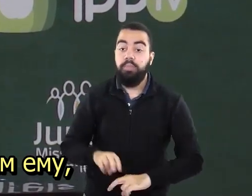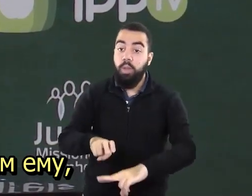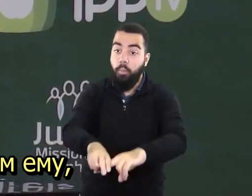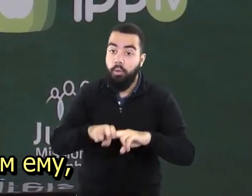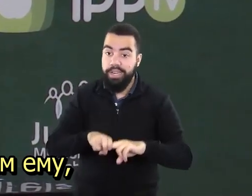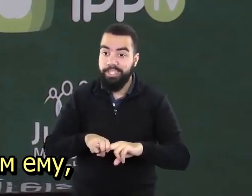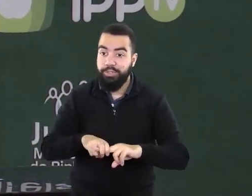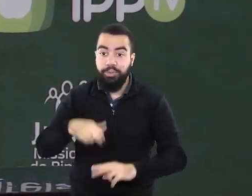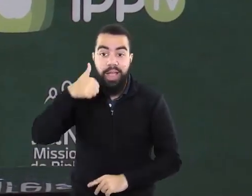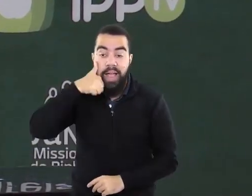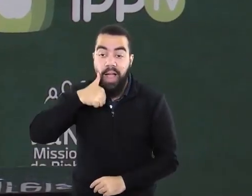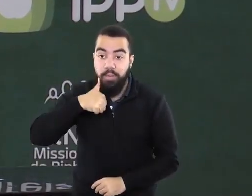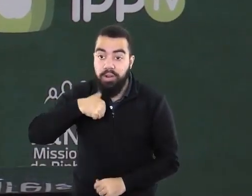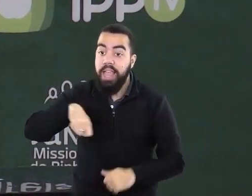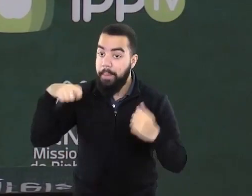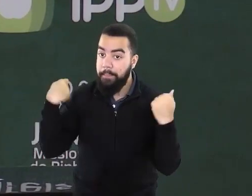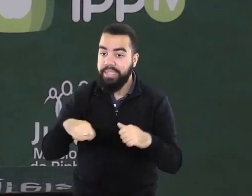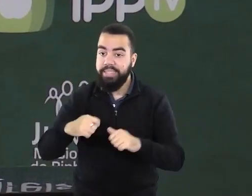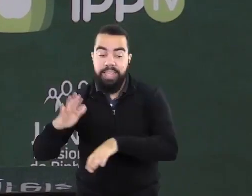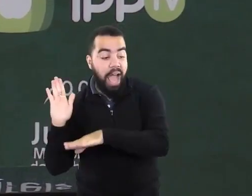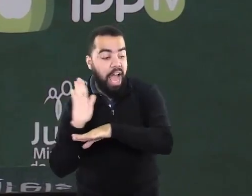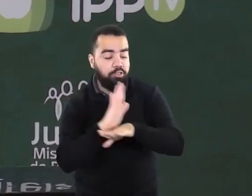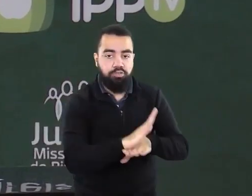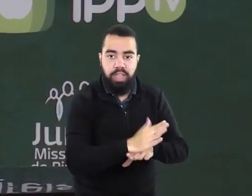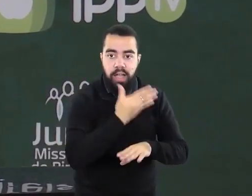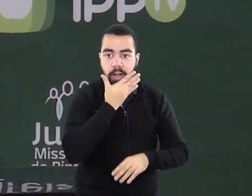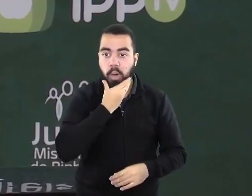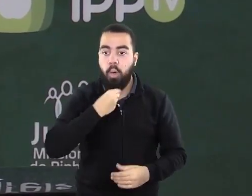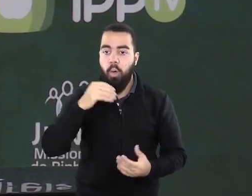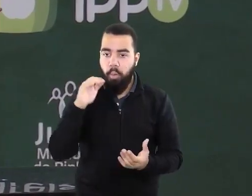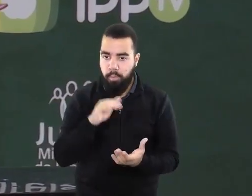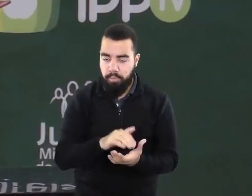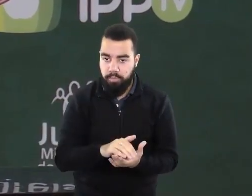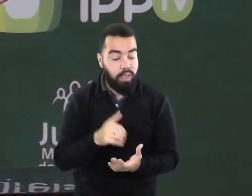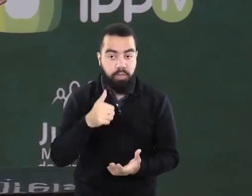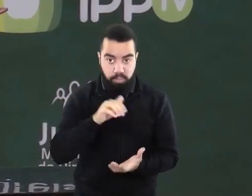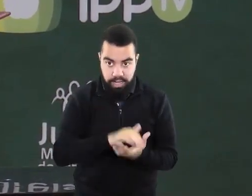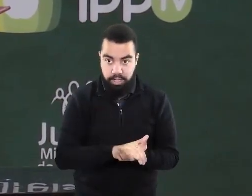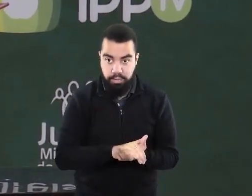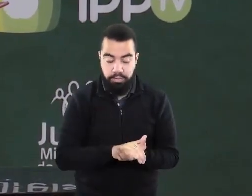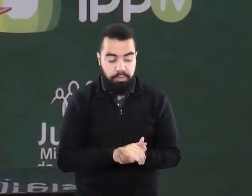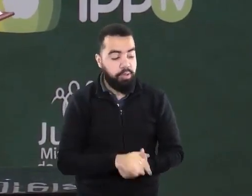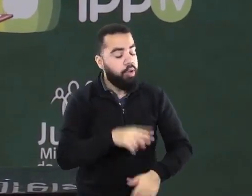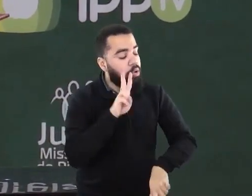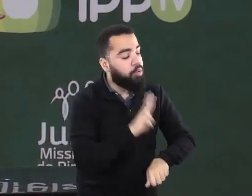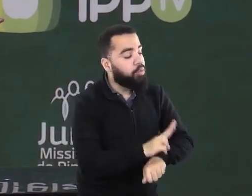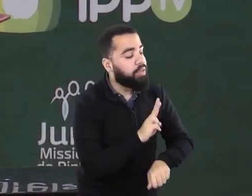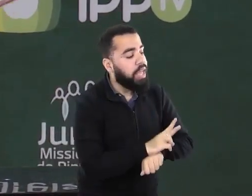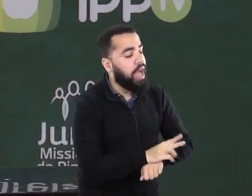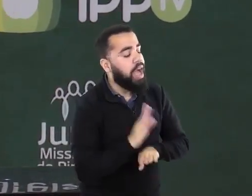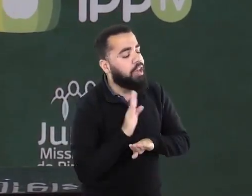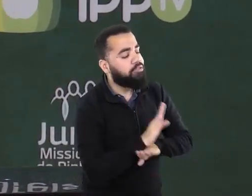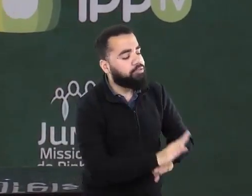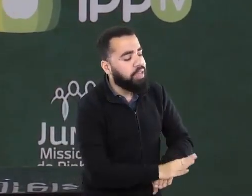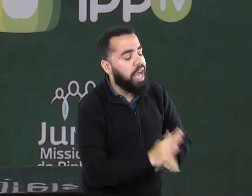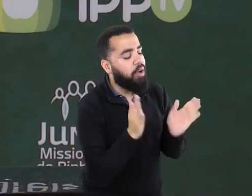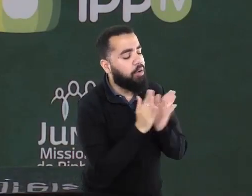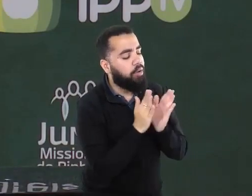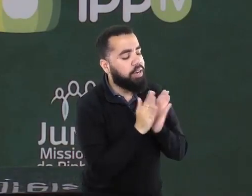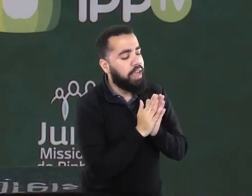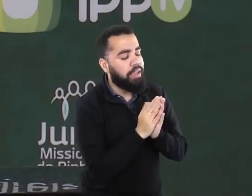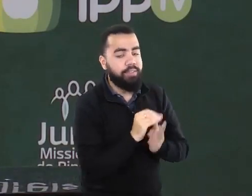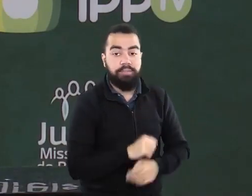auxiliadora idônea, que olha nos olhos, que corresponde emocional, física e psicológica. Cabe ao